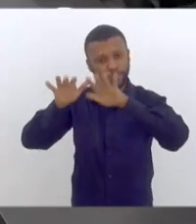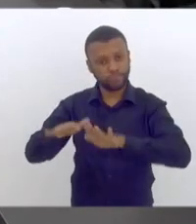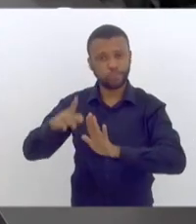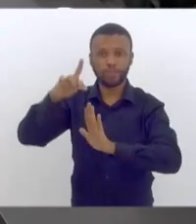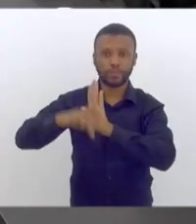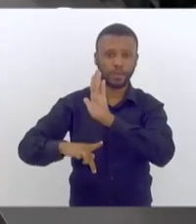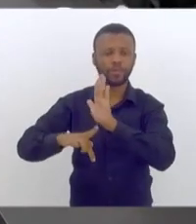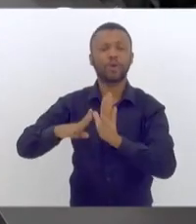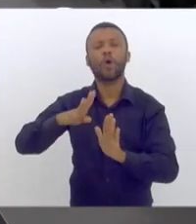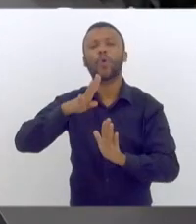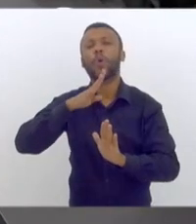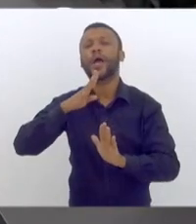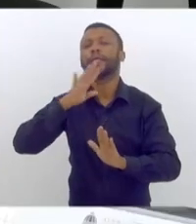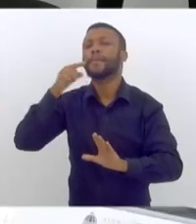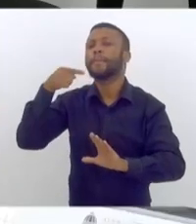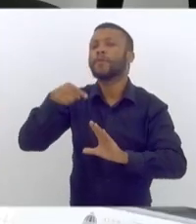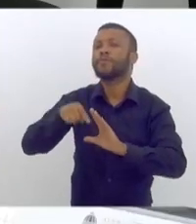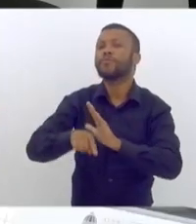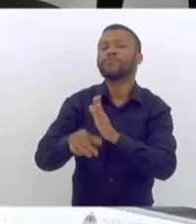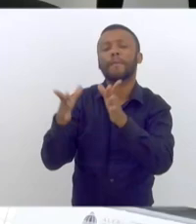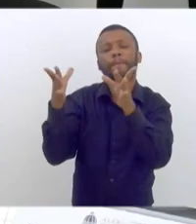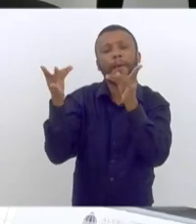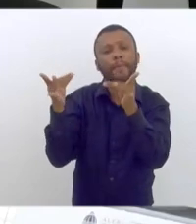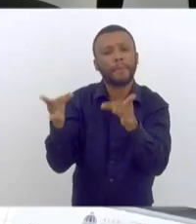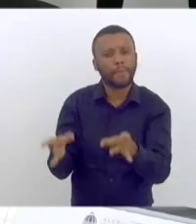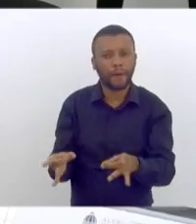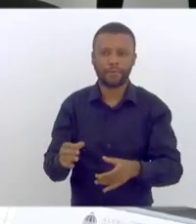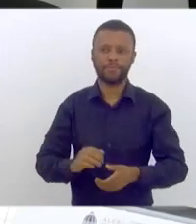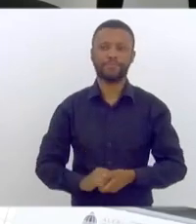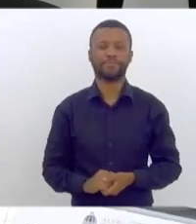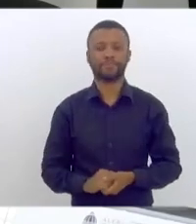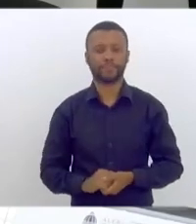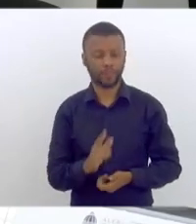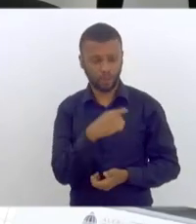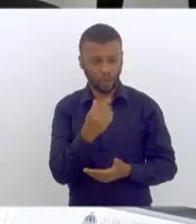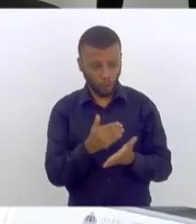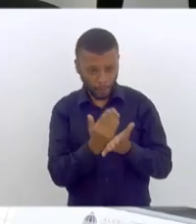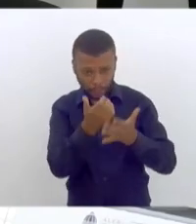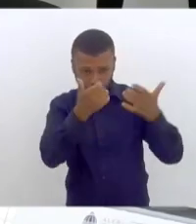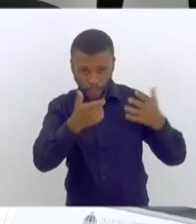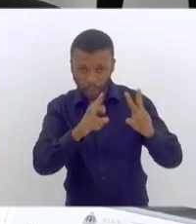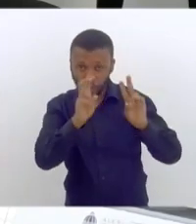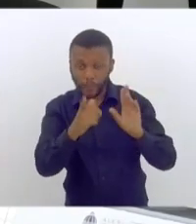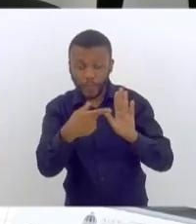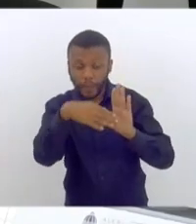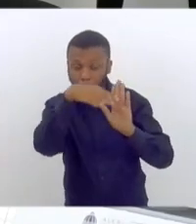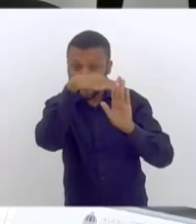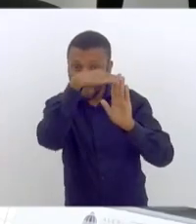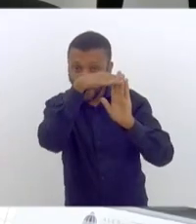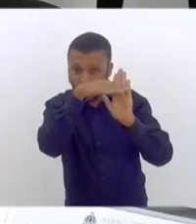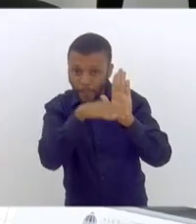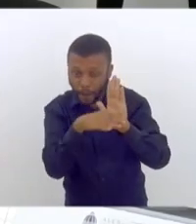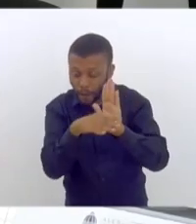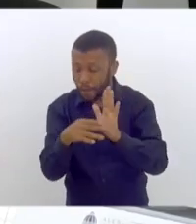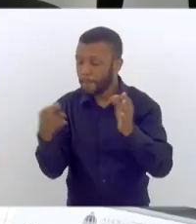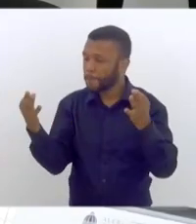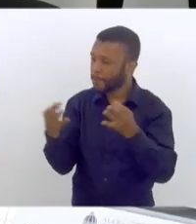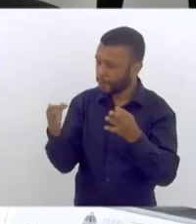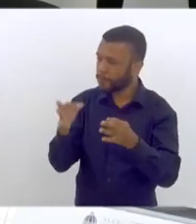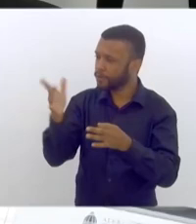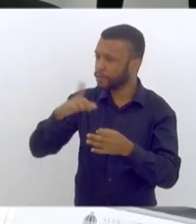perfeitamente então a gente já já começa aqui na listagem das emendas na mão